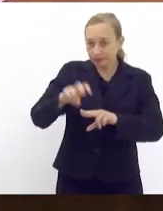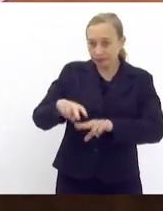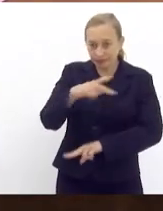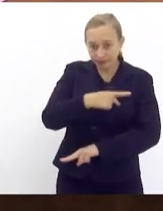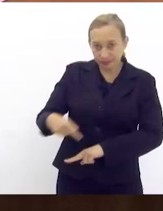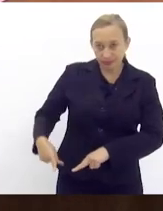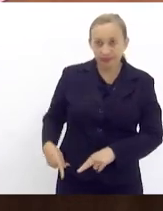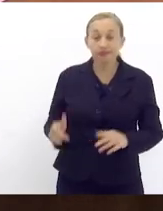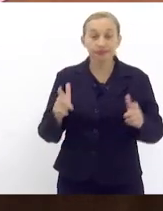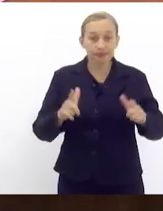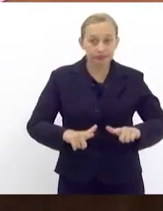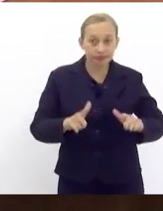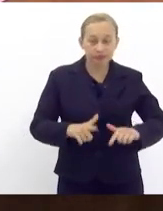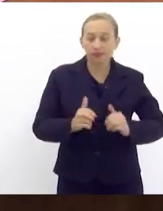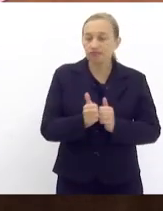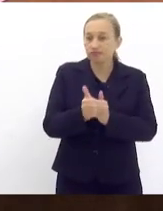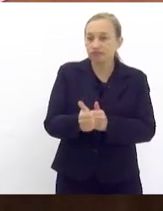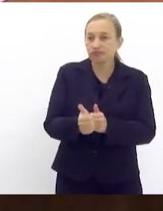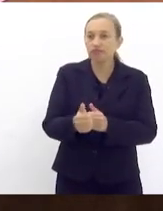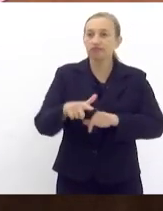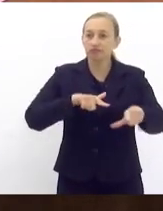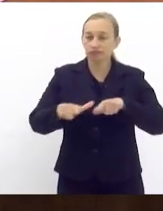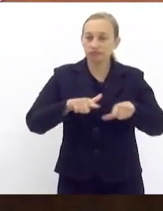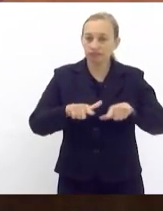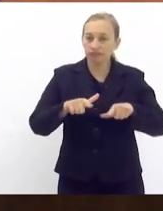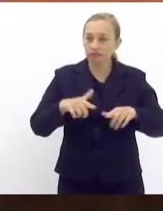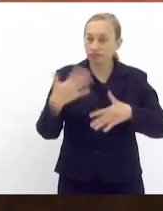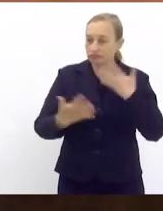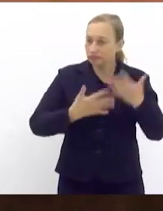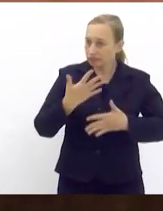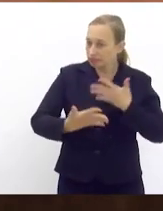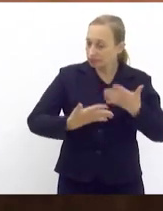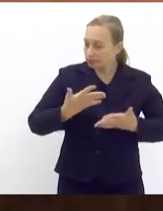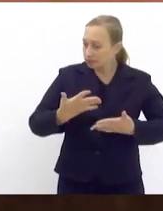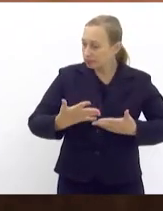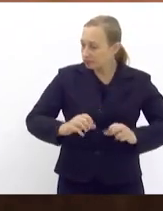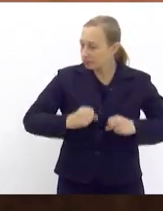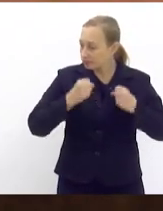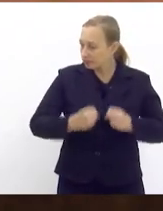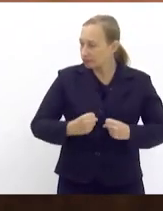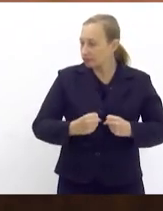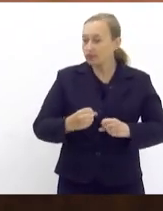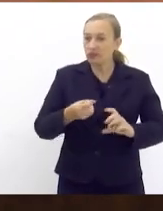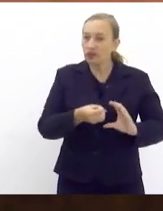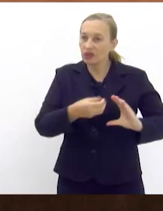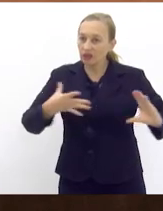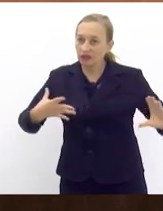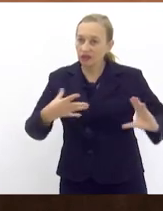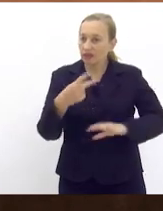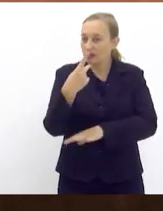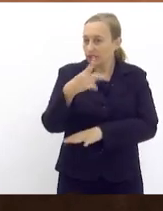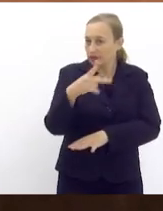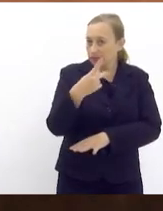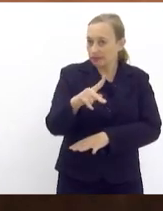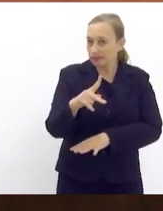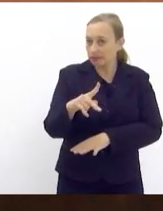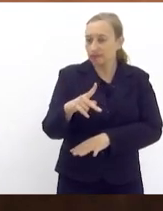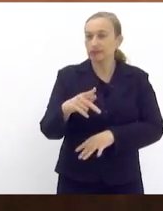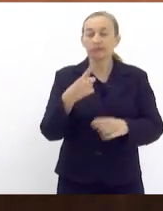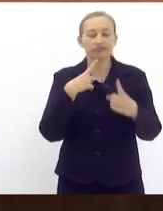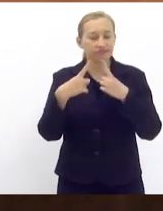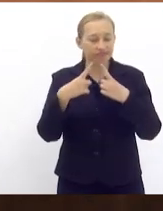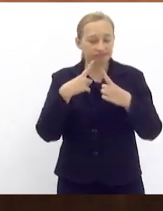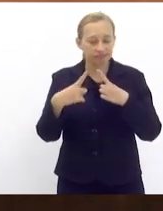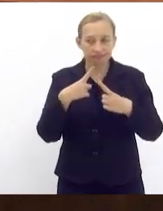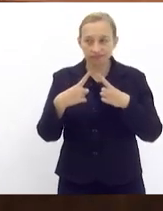nesse lugar conduzindo os trabalhos com maestria com muita firmeza e como é a característica da sua atuação parlamentar com muito diálogo